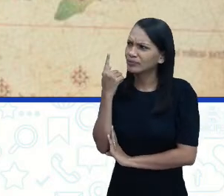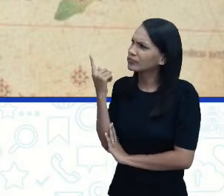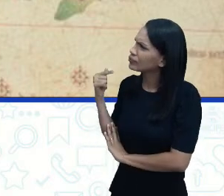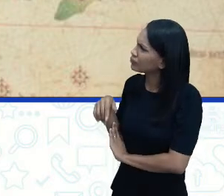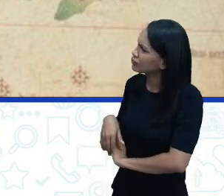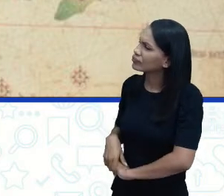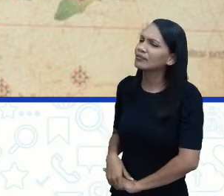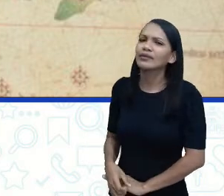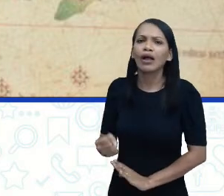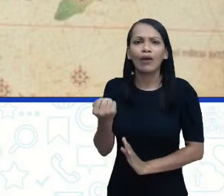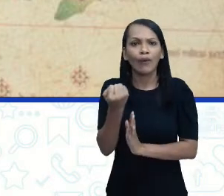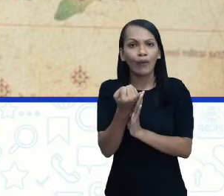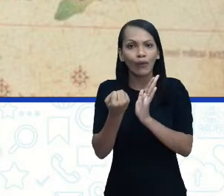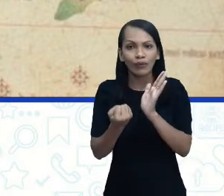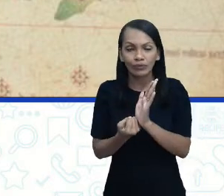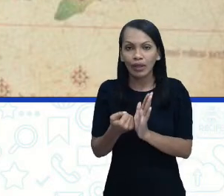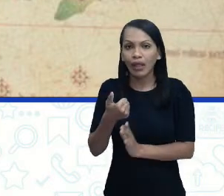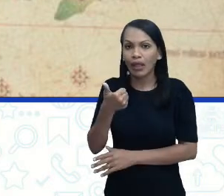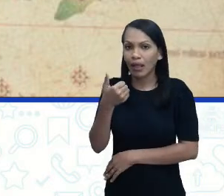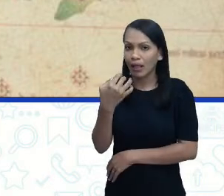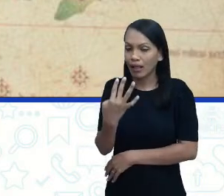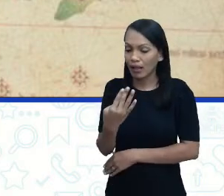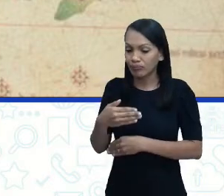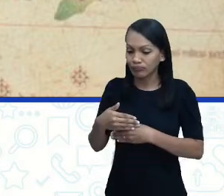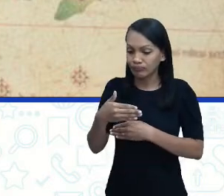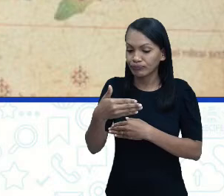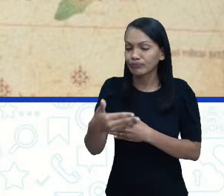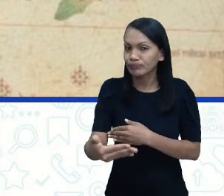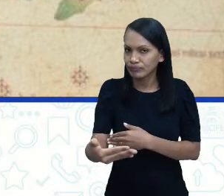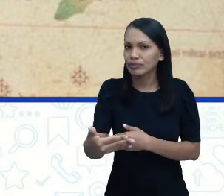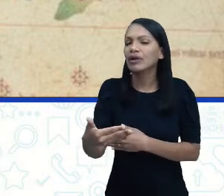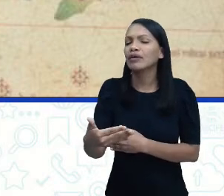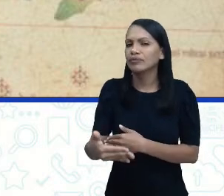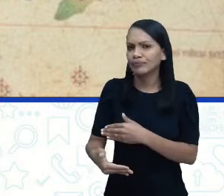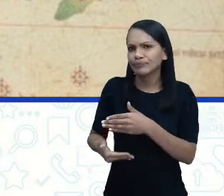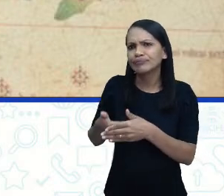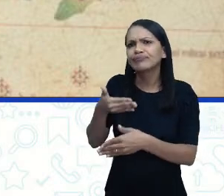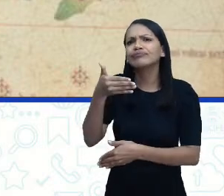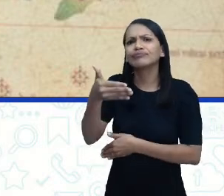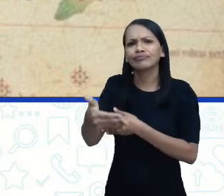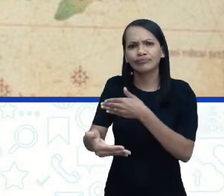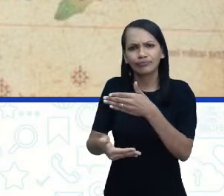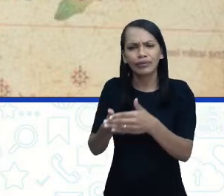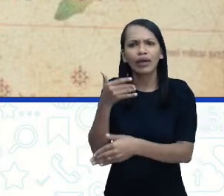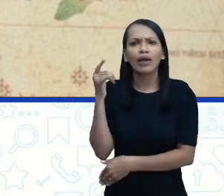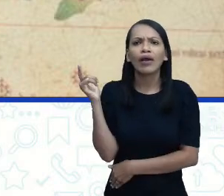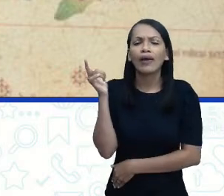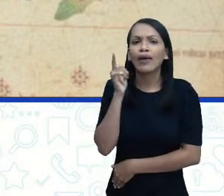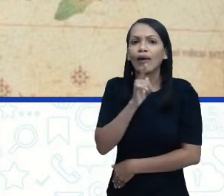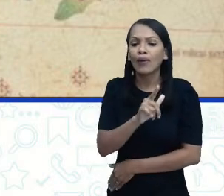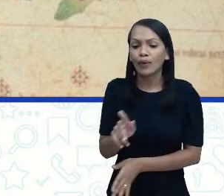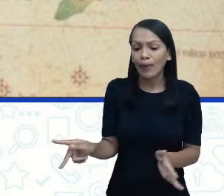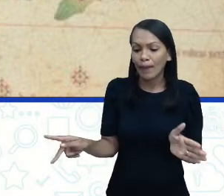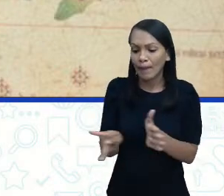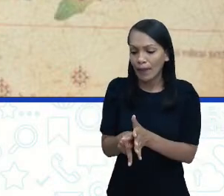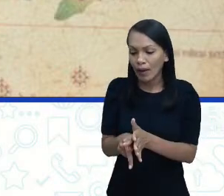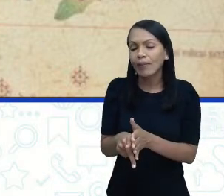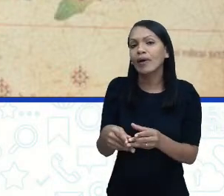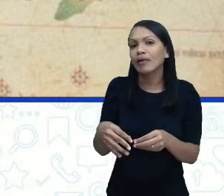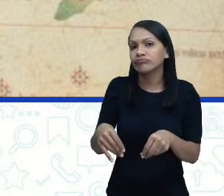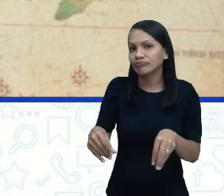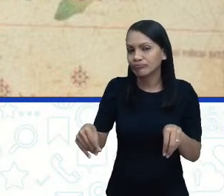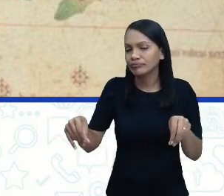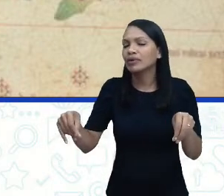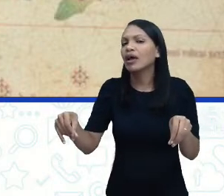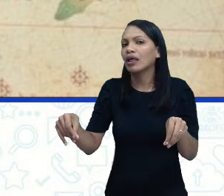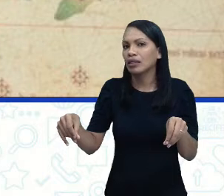século XIV, os portugueses, mais tarde espanhóis, iniciaram um processo que resultou na conquista de territórios na África,